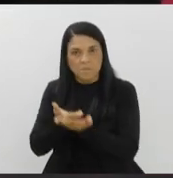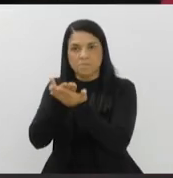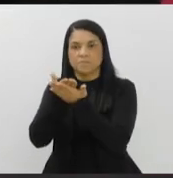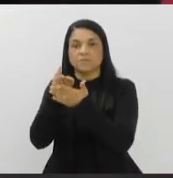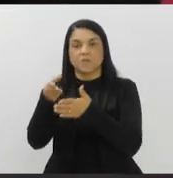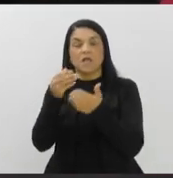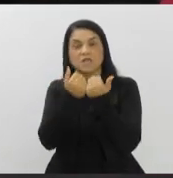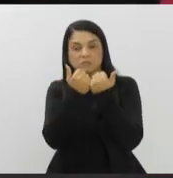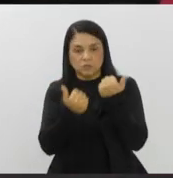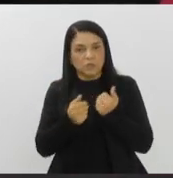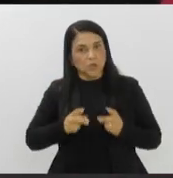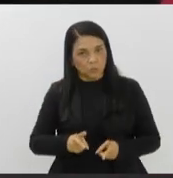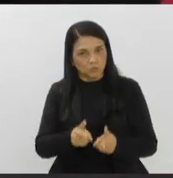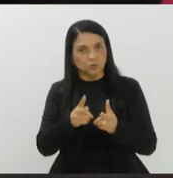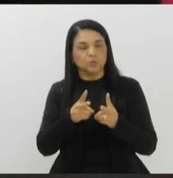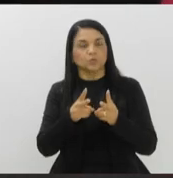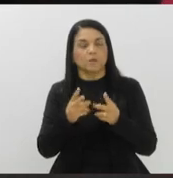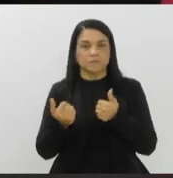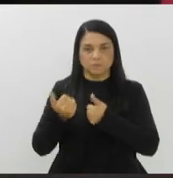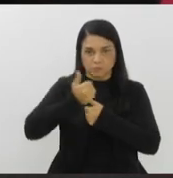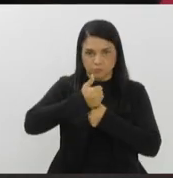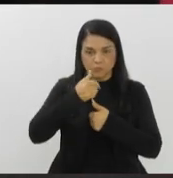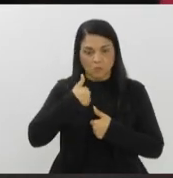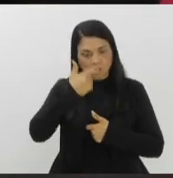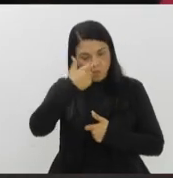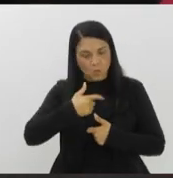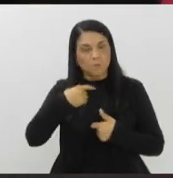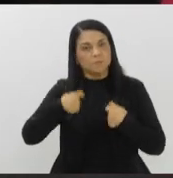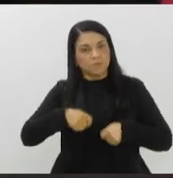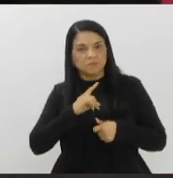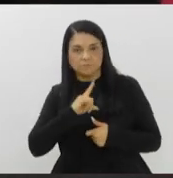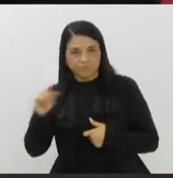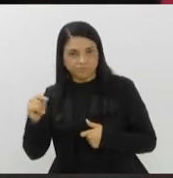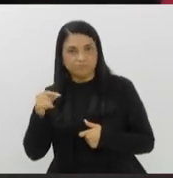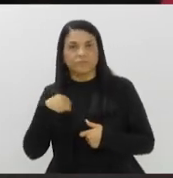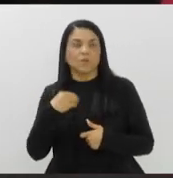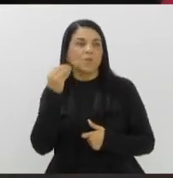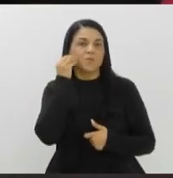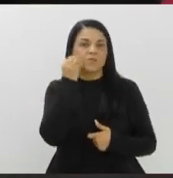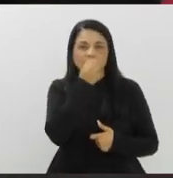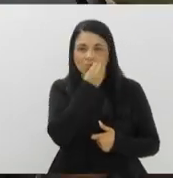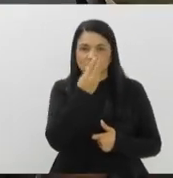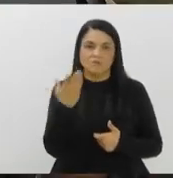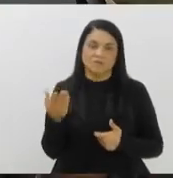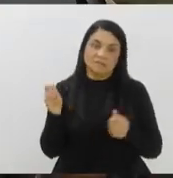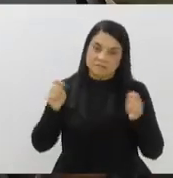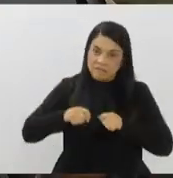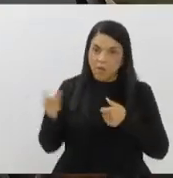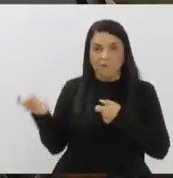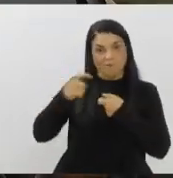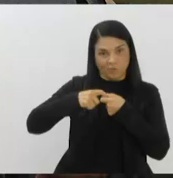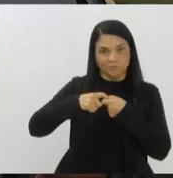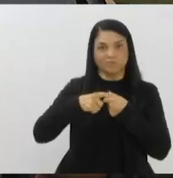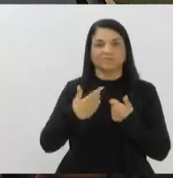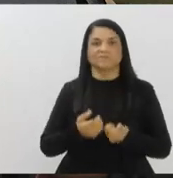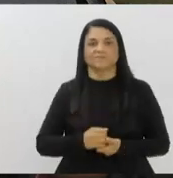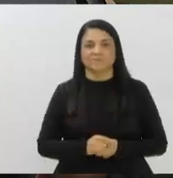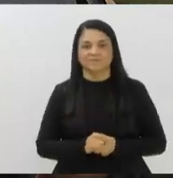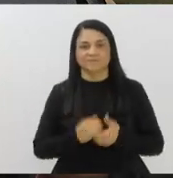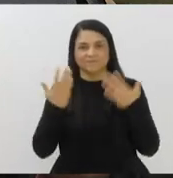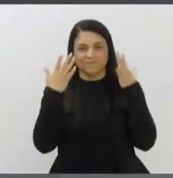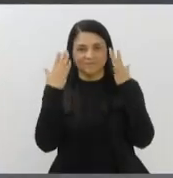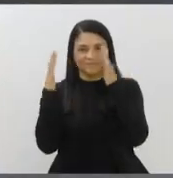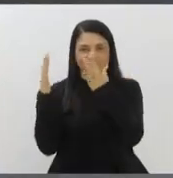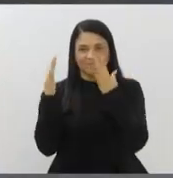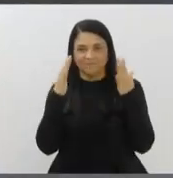aqui, e só preciso me retirar. Se der, eu ainda volto, se não, um beijo para todo mundo. Valeu. Muito